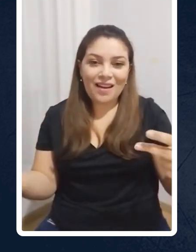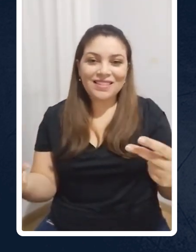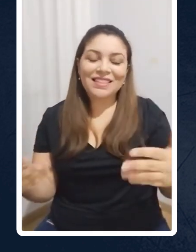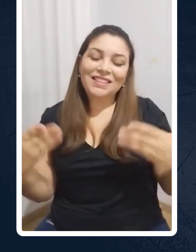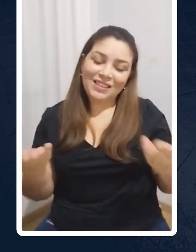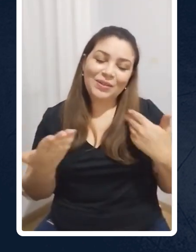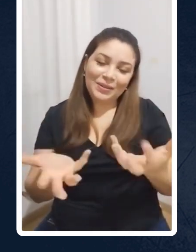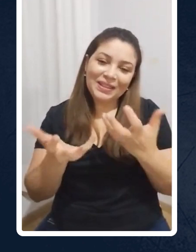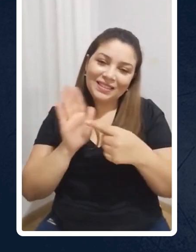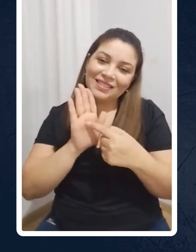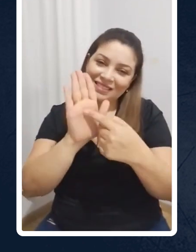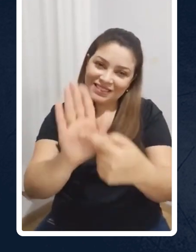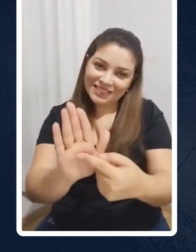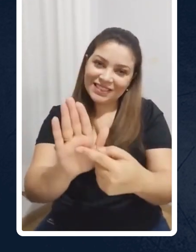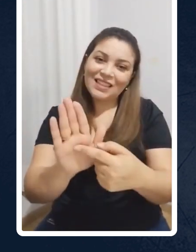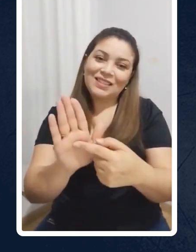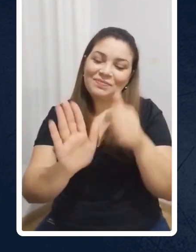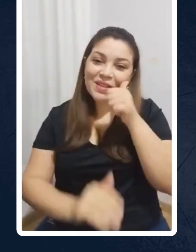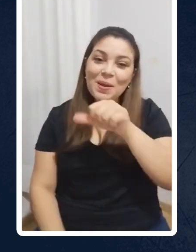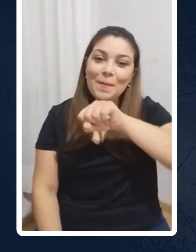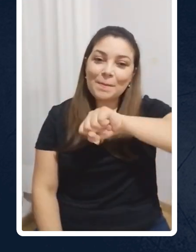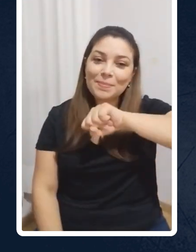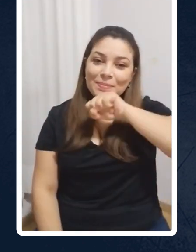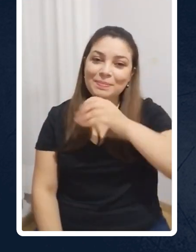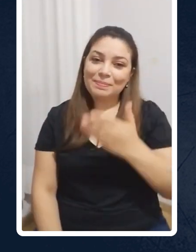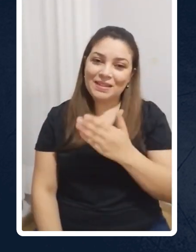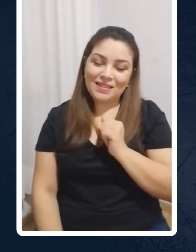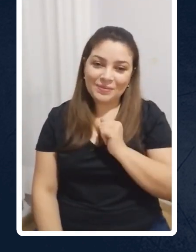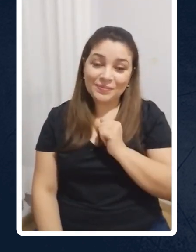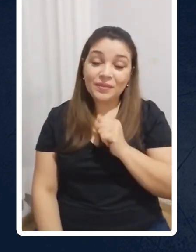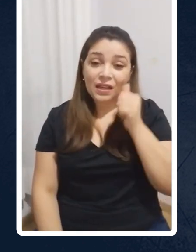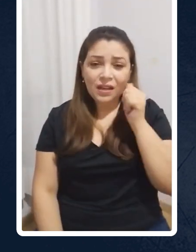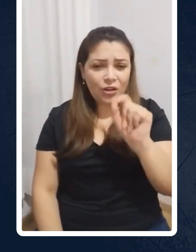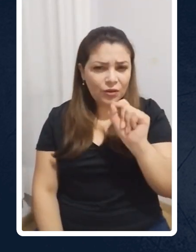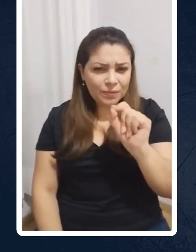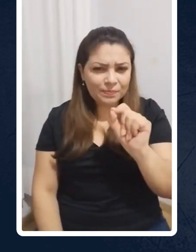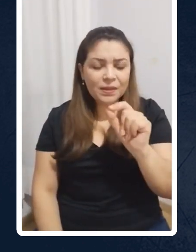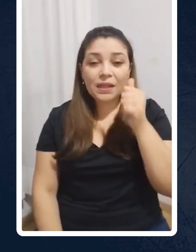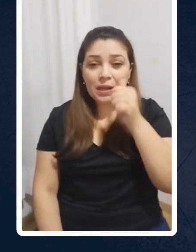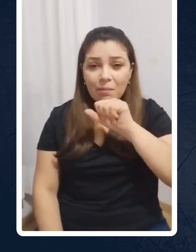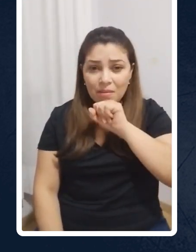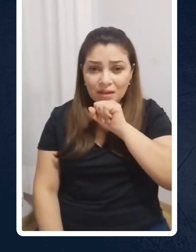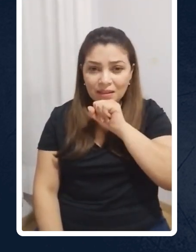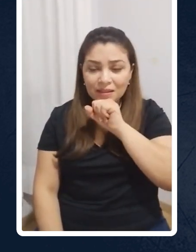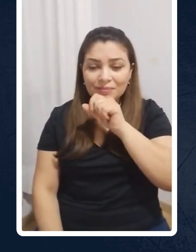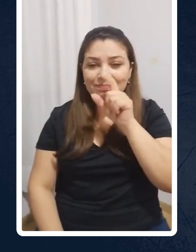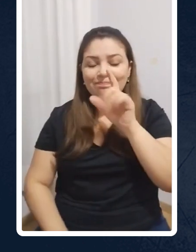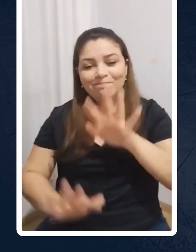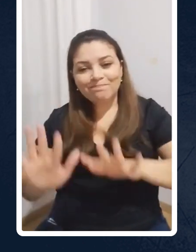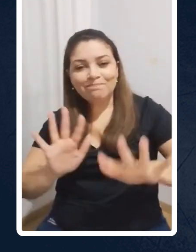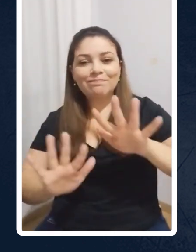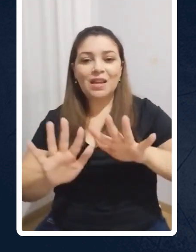Então, mãe, o preconceito vai nos acompanhar. O preconceito faz parte